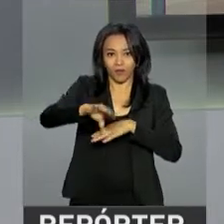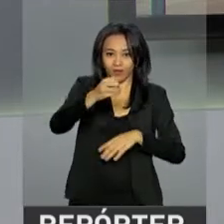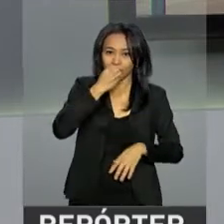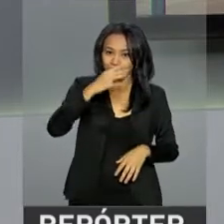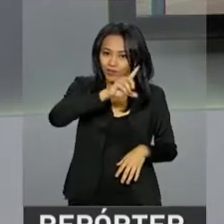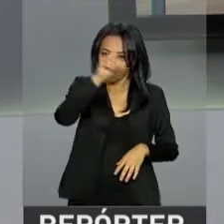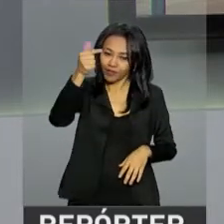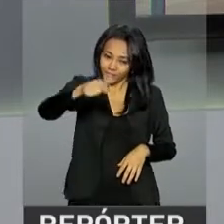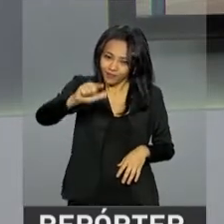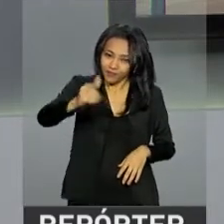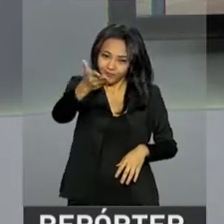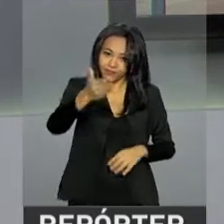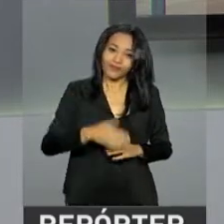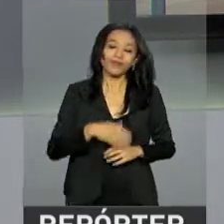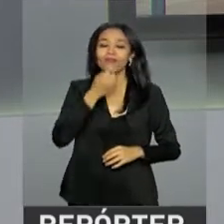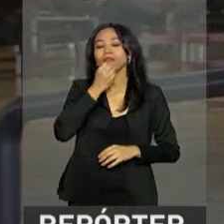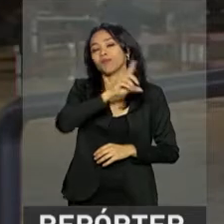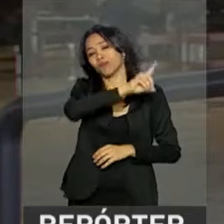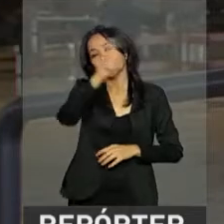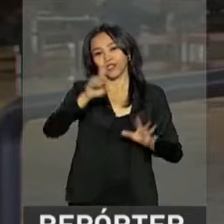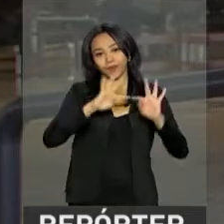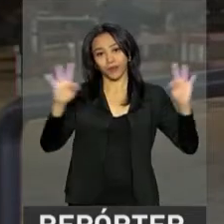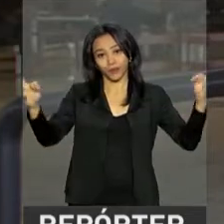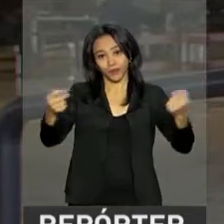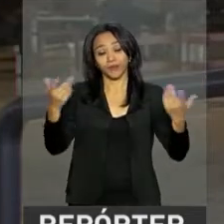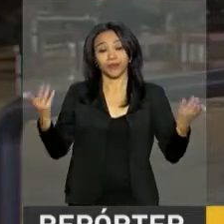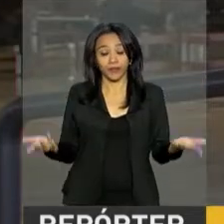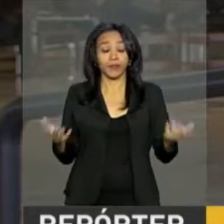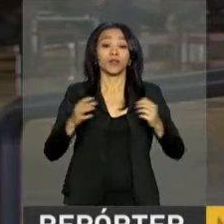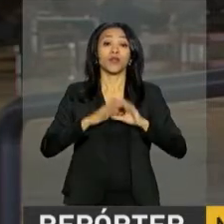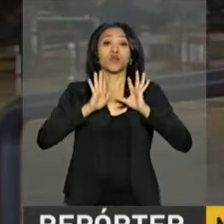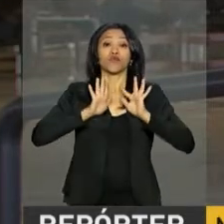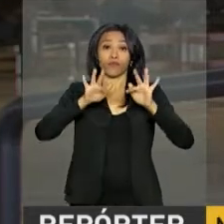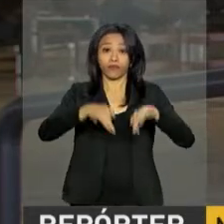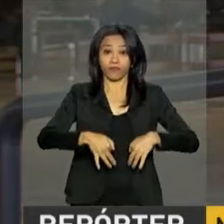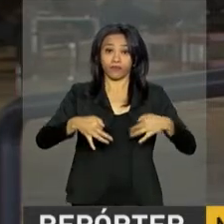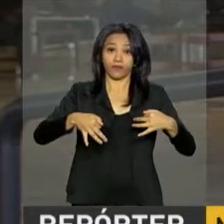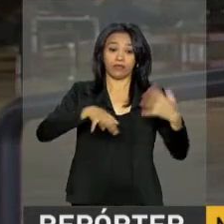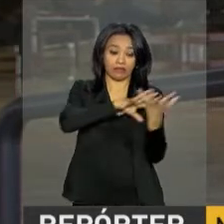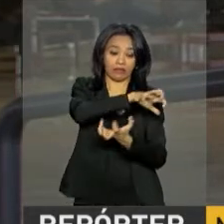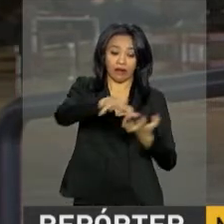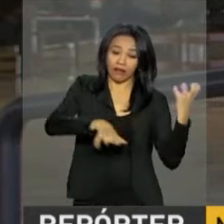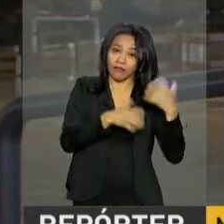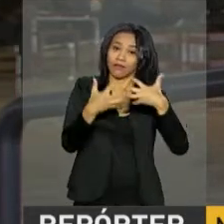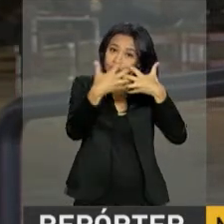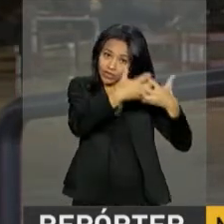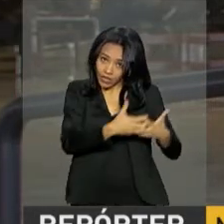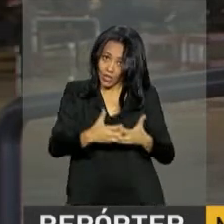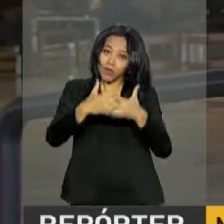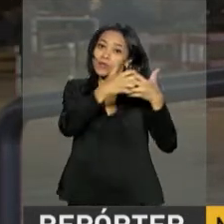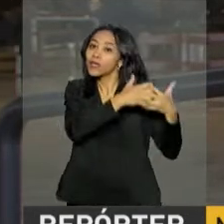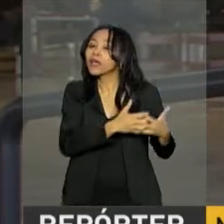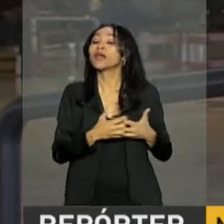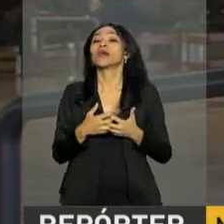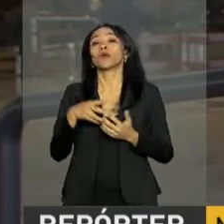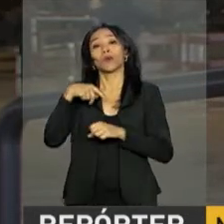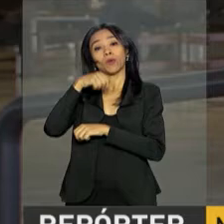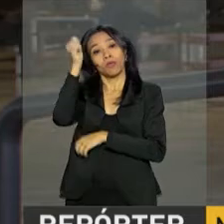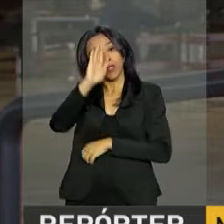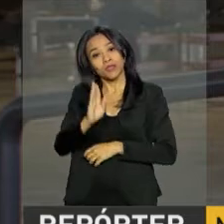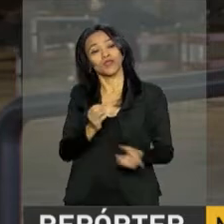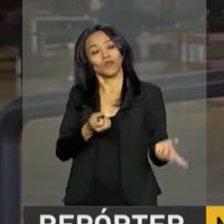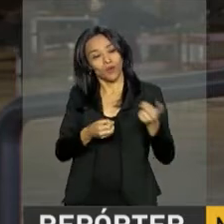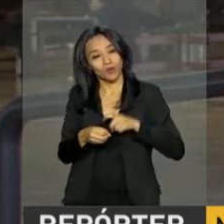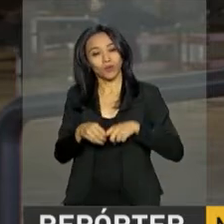você mexer na taxa do dia todos pois é renata com o fim da paralisação dos caminhoneiros o país voltou à normalidade